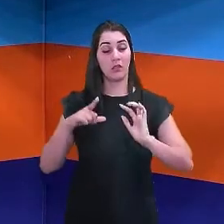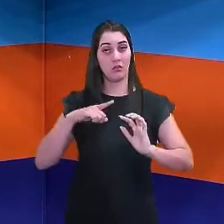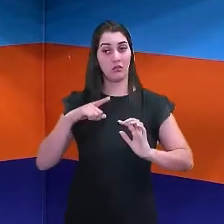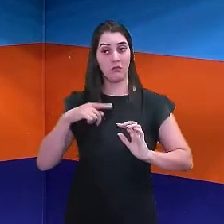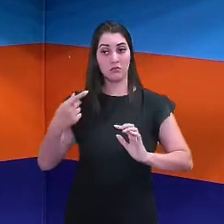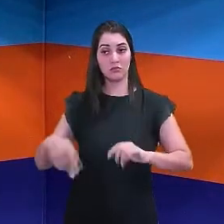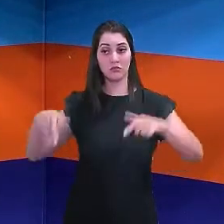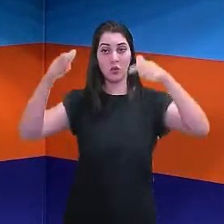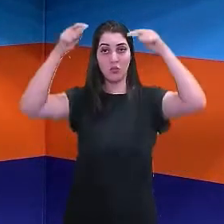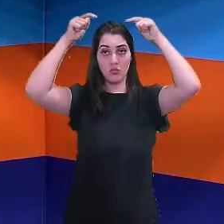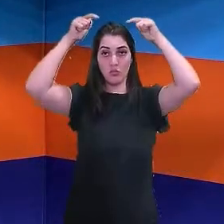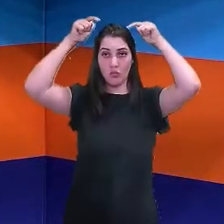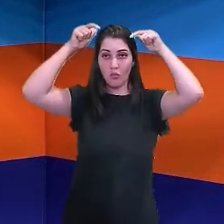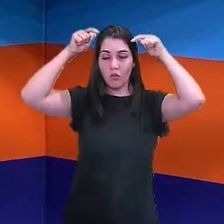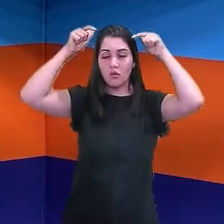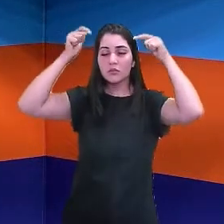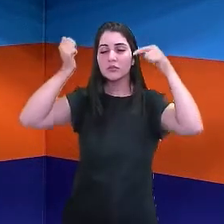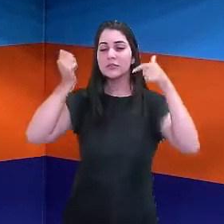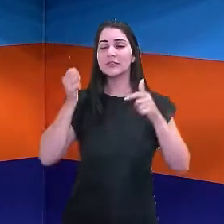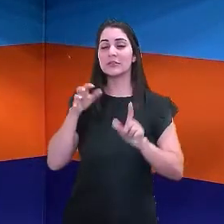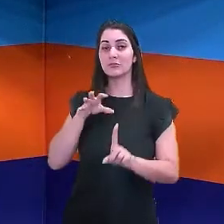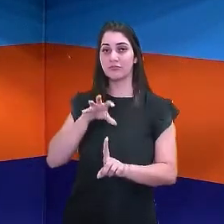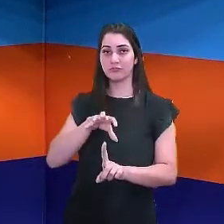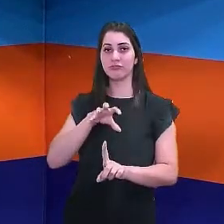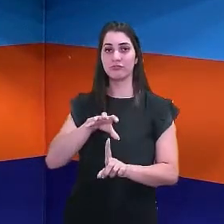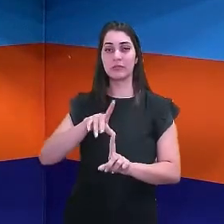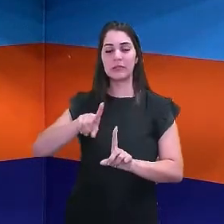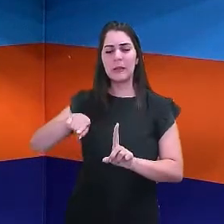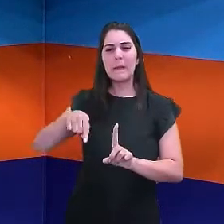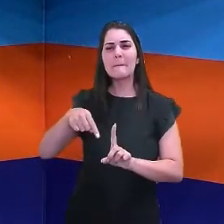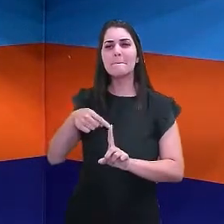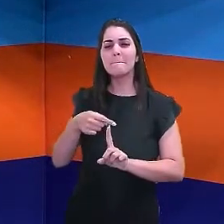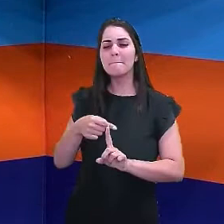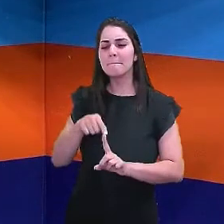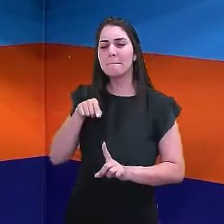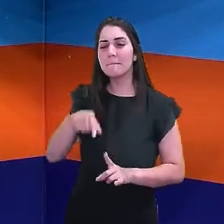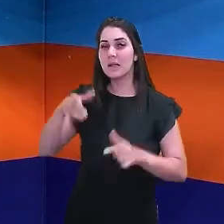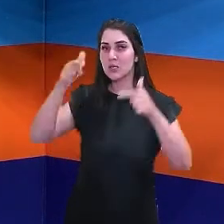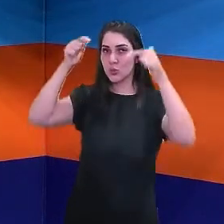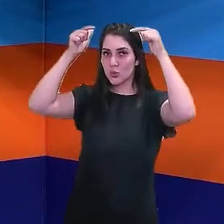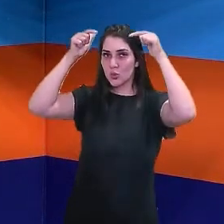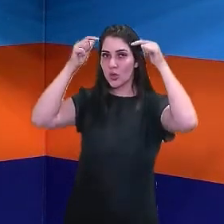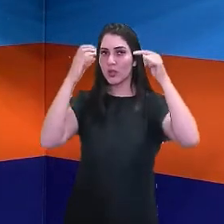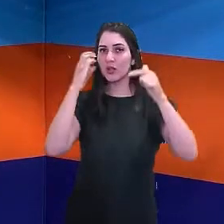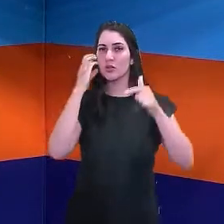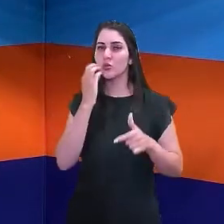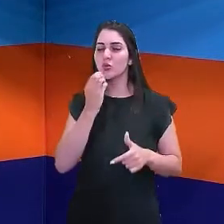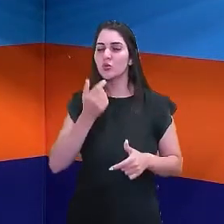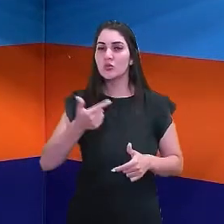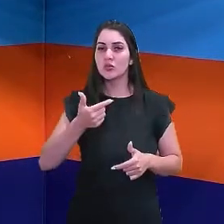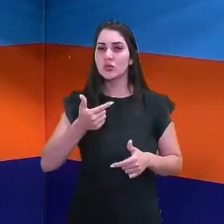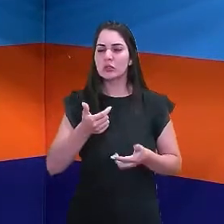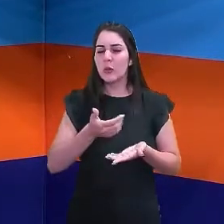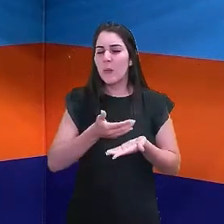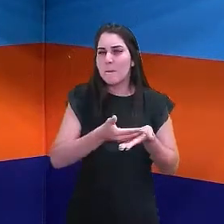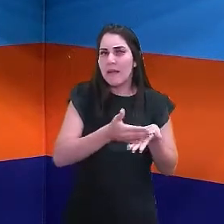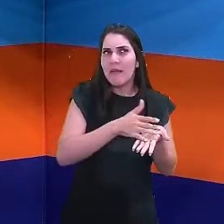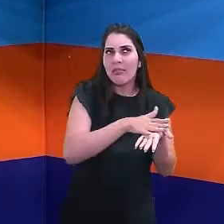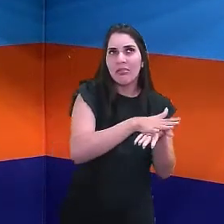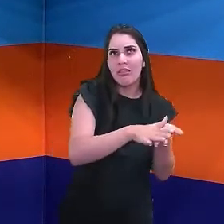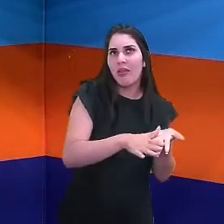reinado influenciado. Mas o reinado dele não começa do nada para o nada.